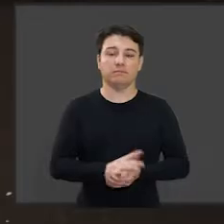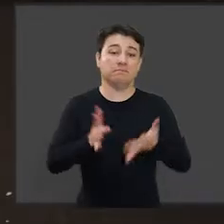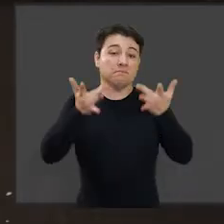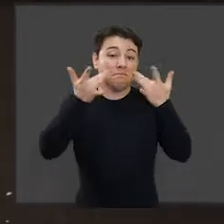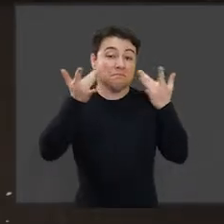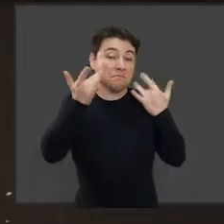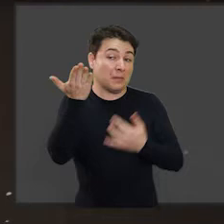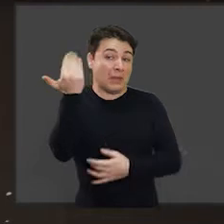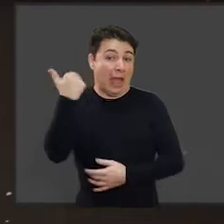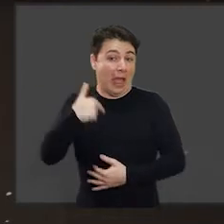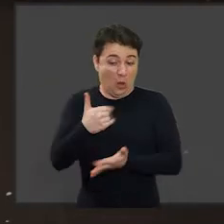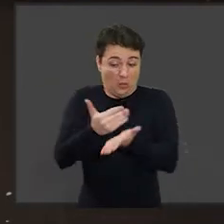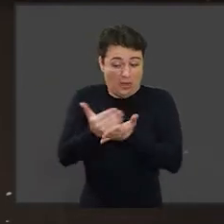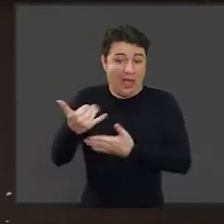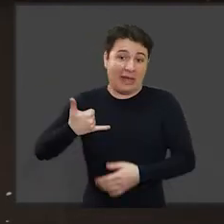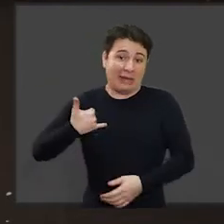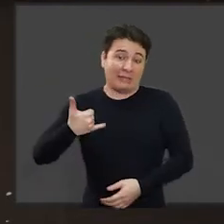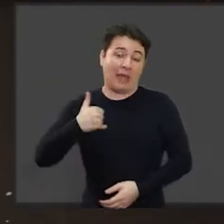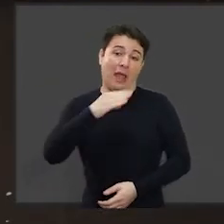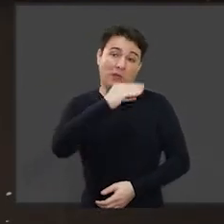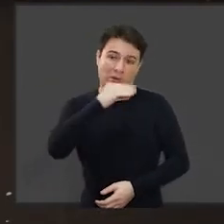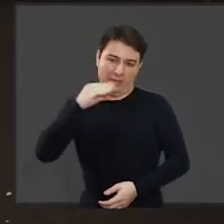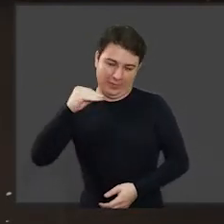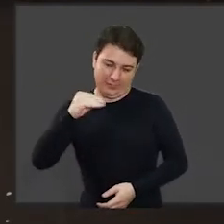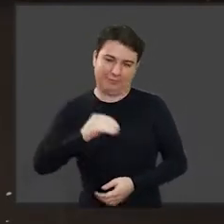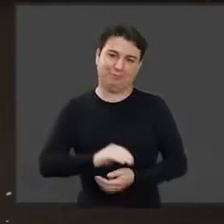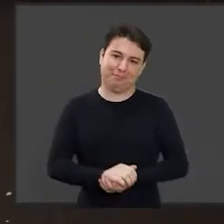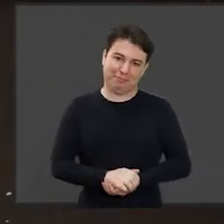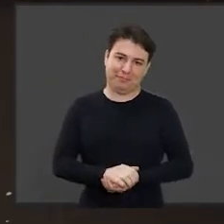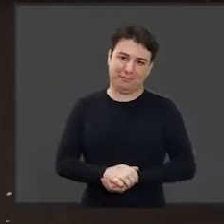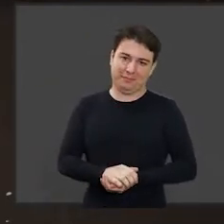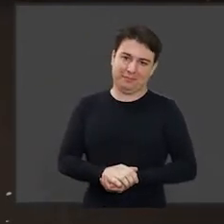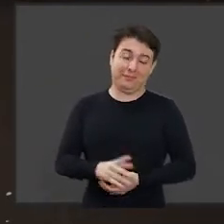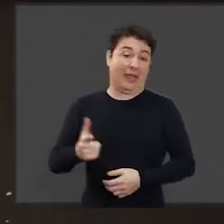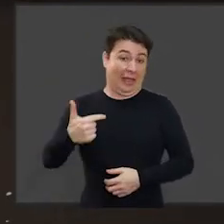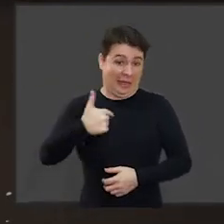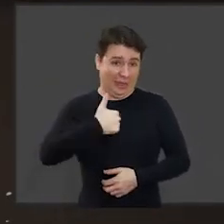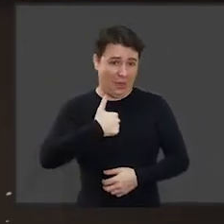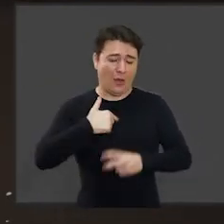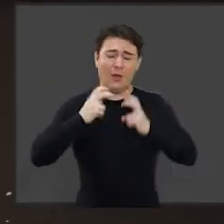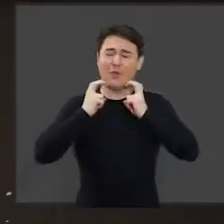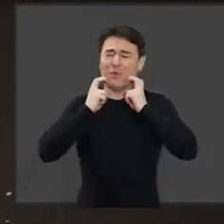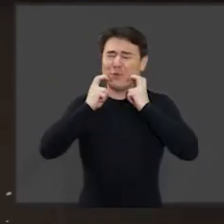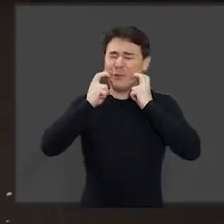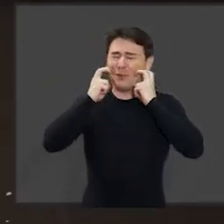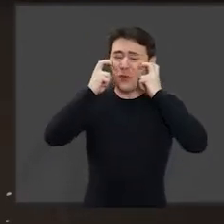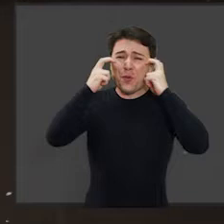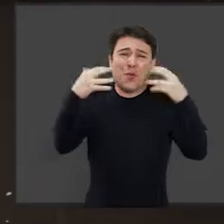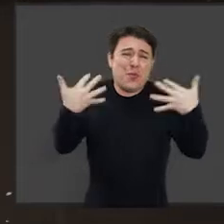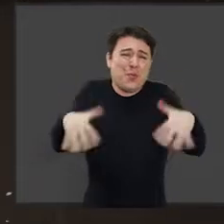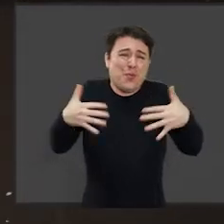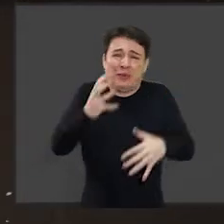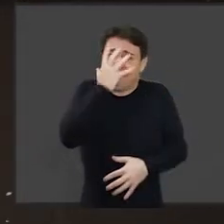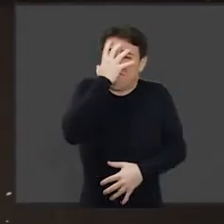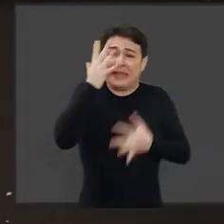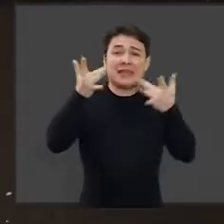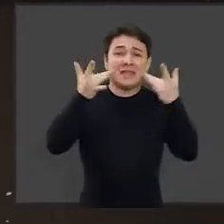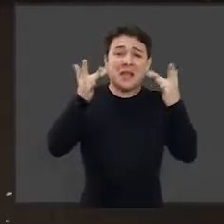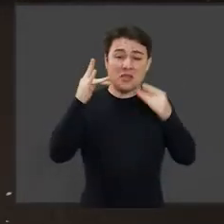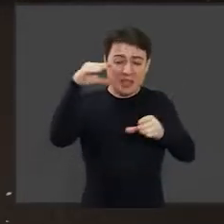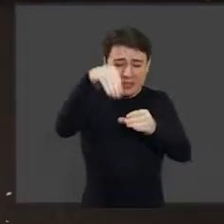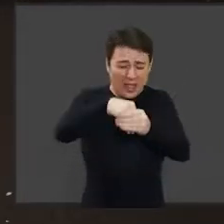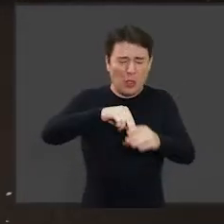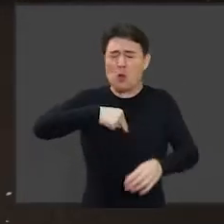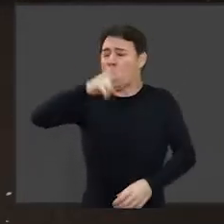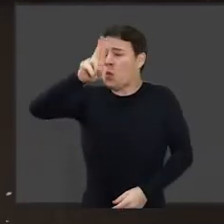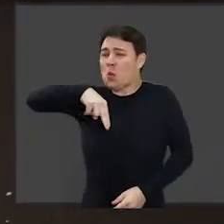minha primeira experiência com teatro foi logo no início da adolescência, meio puberdade assim. Eu era muito tímido, muito, não era uma coisa que eu